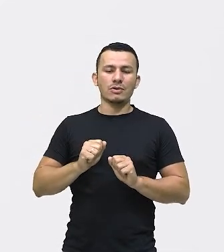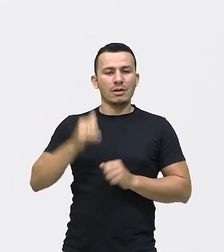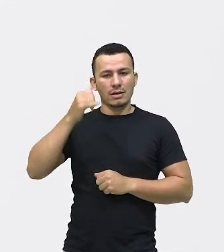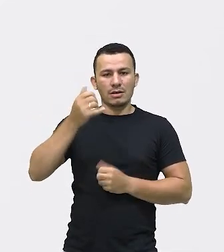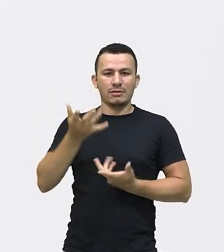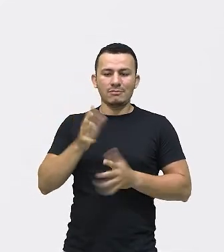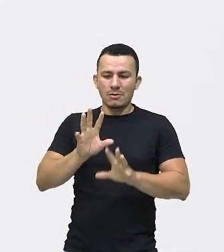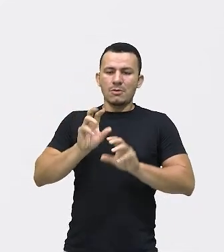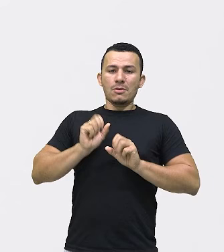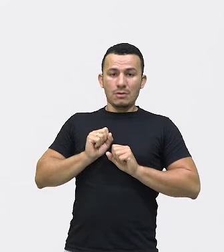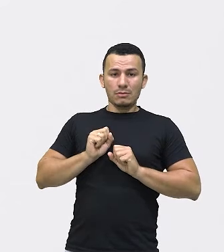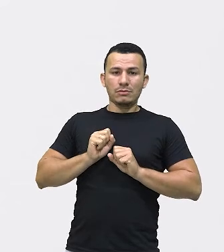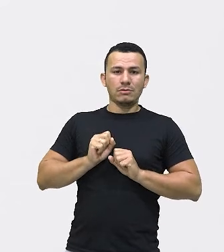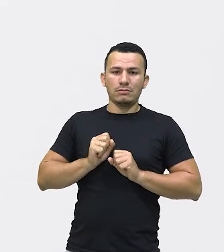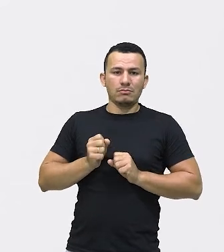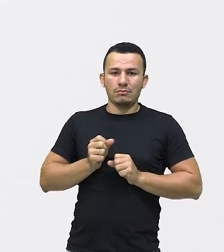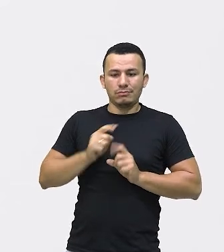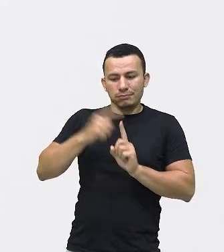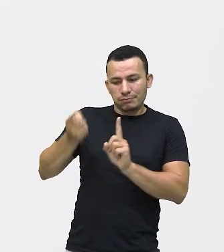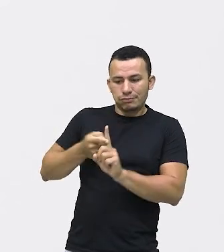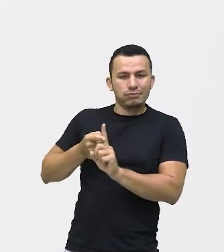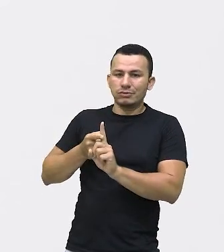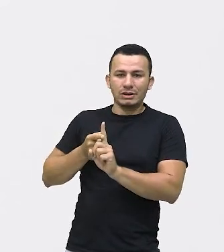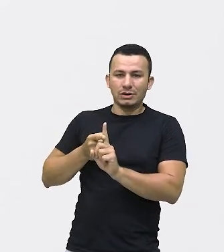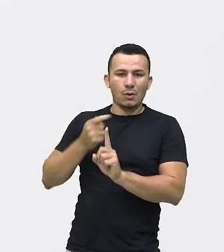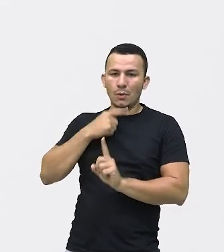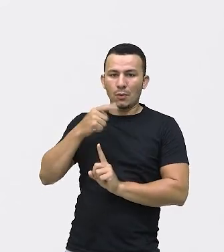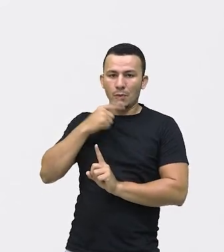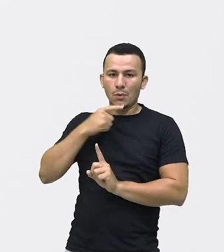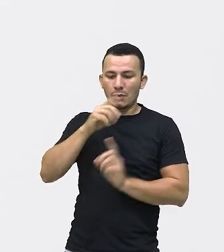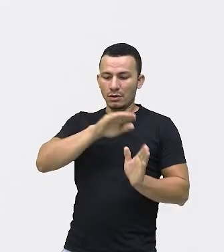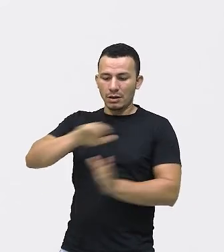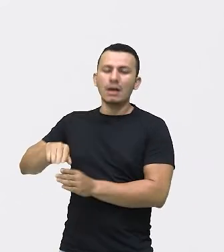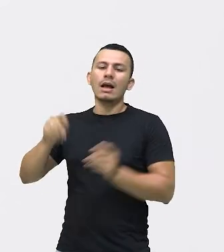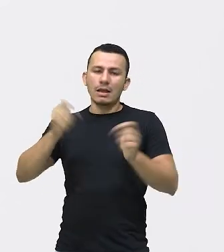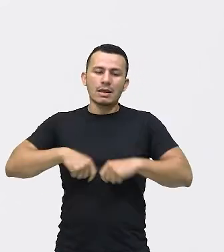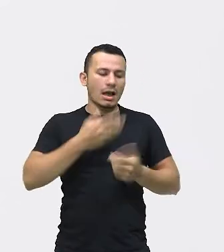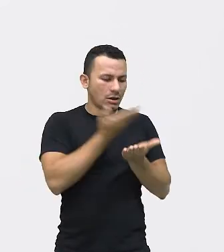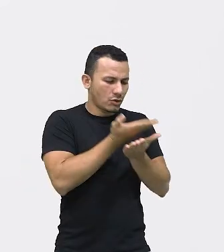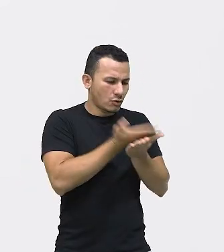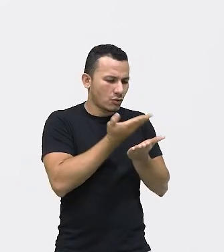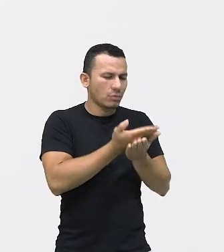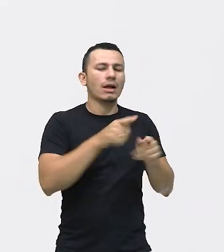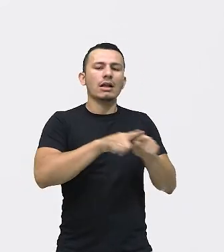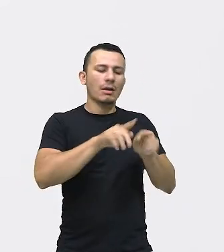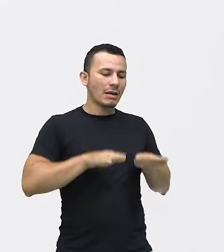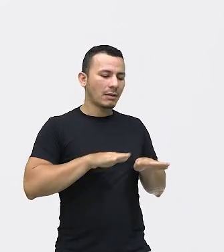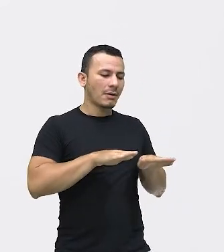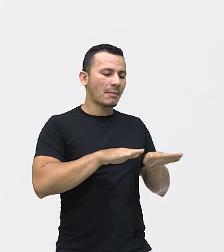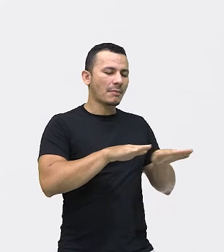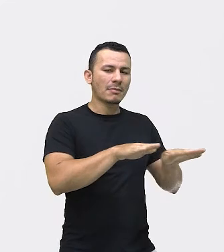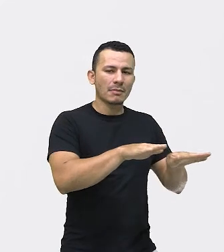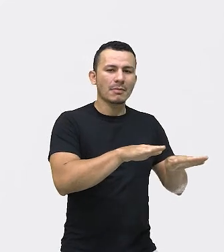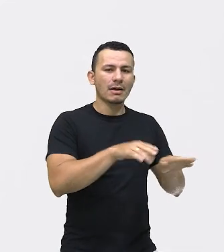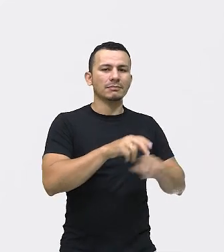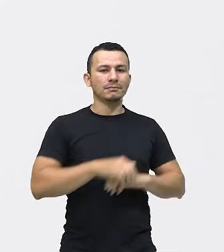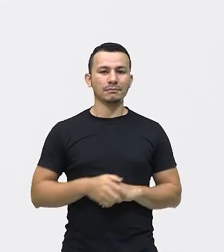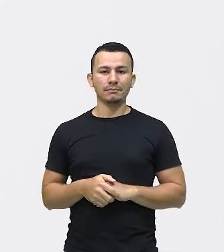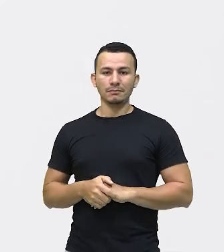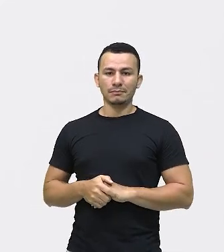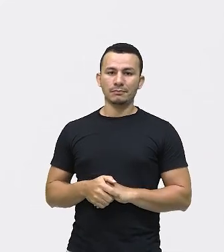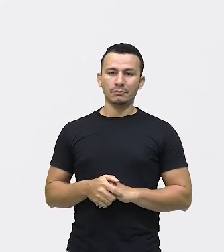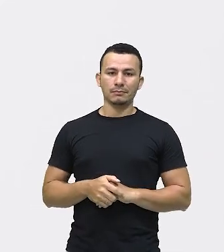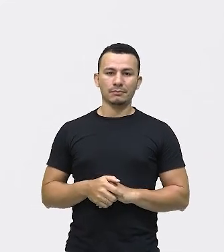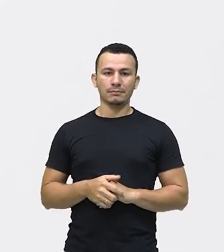infertilidade. Elas poderiam apenas aprender sobre filosofia e costura, sendo totalmente submissas aí aos homens.